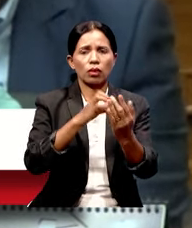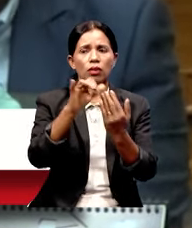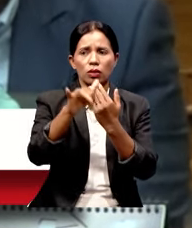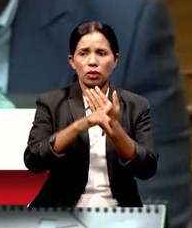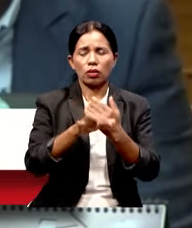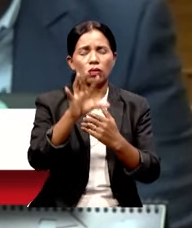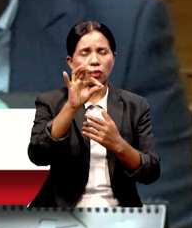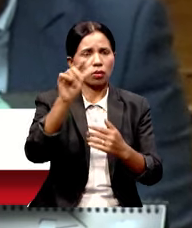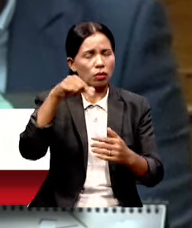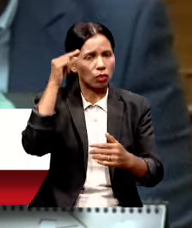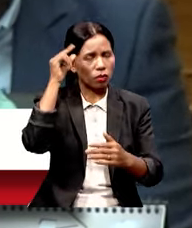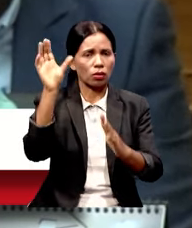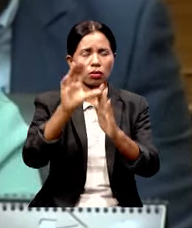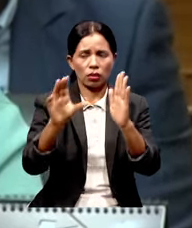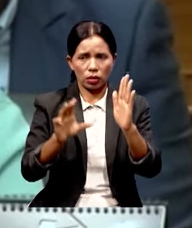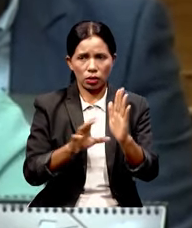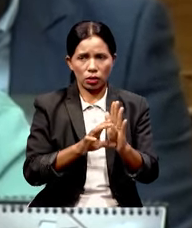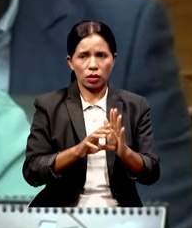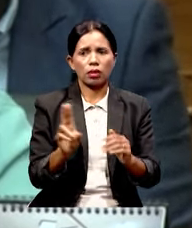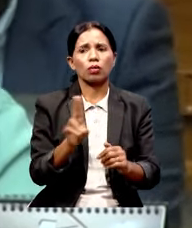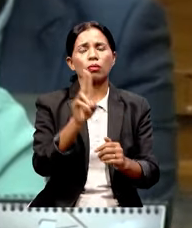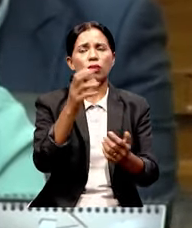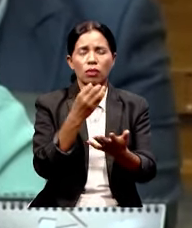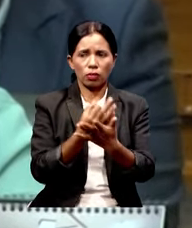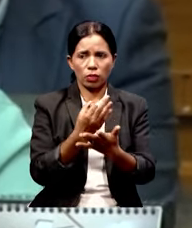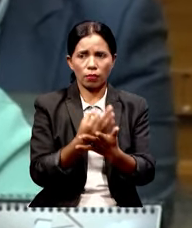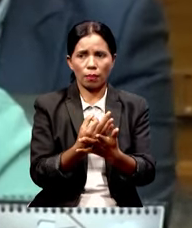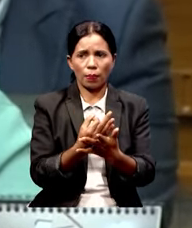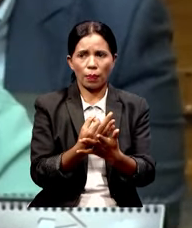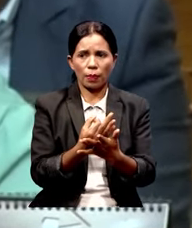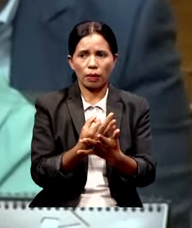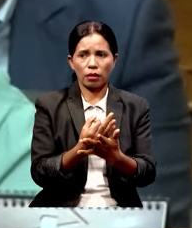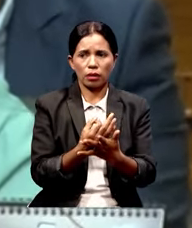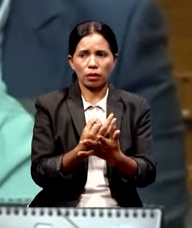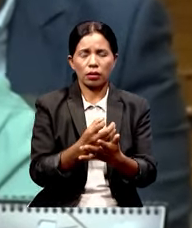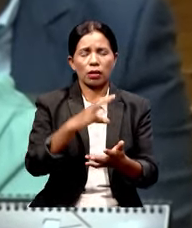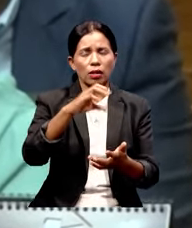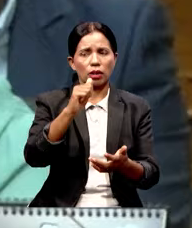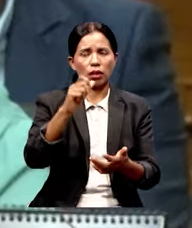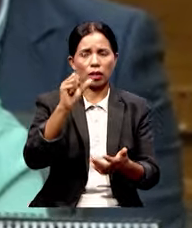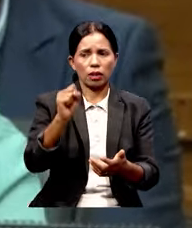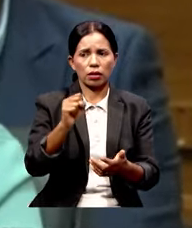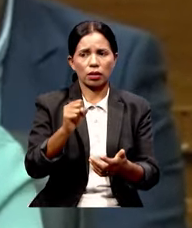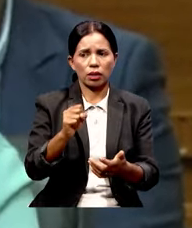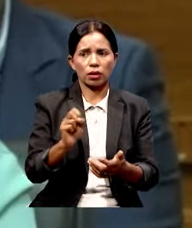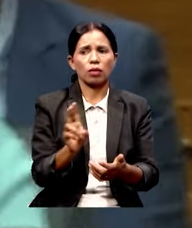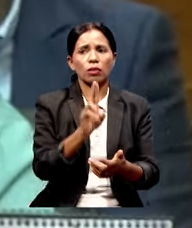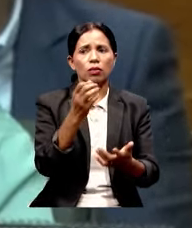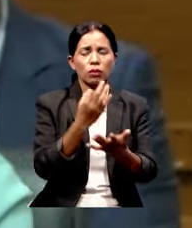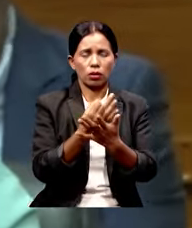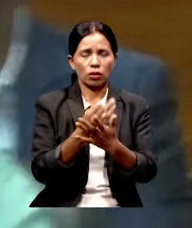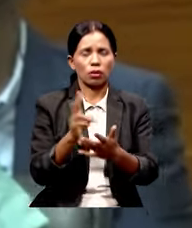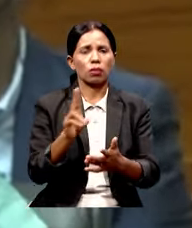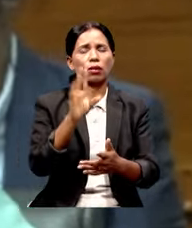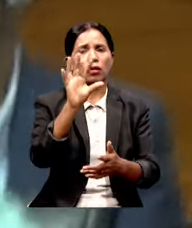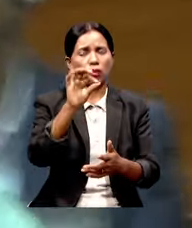oitavo governo constitucional, minha execução, cash, real, né, executa o enhira no